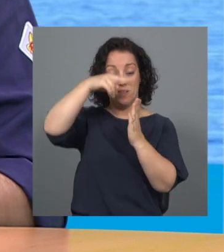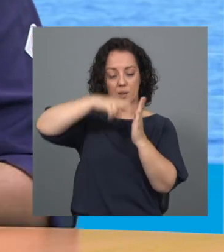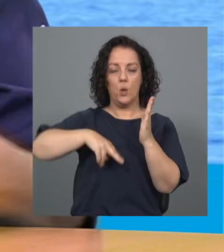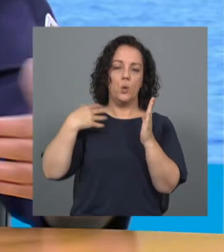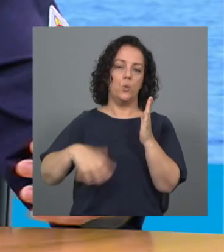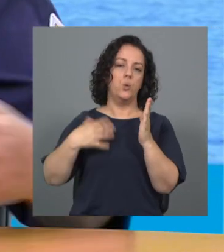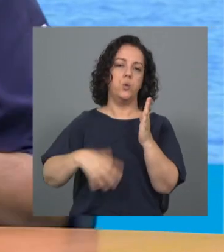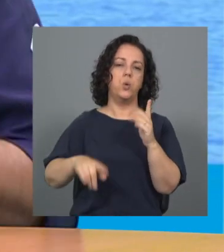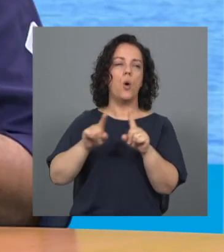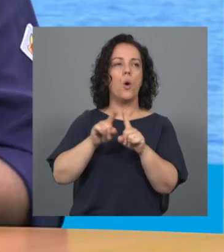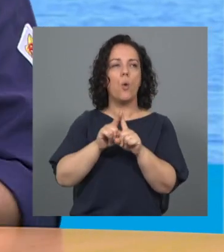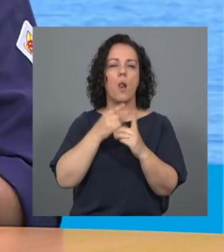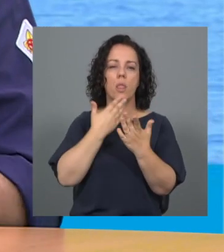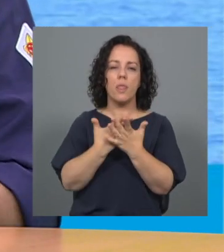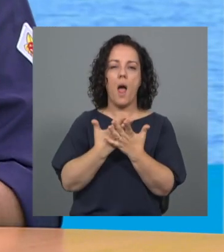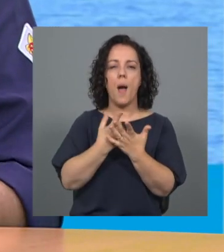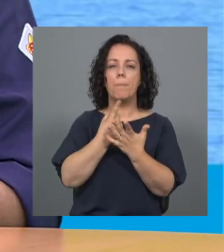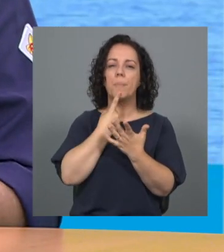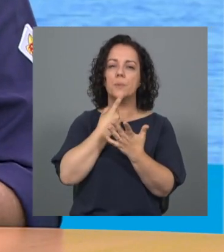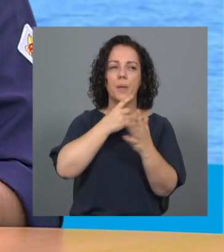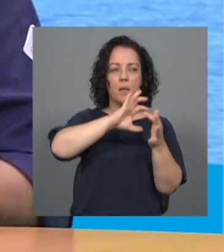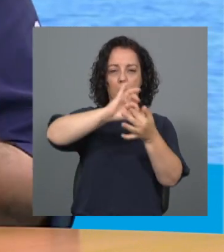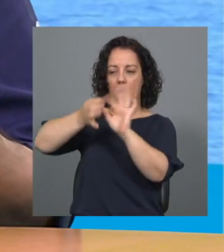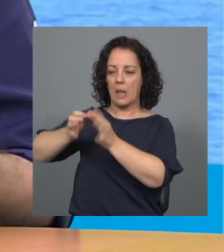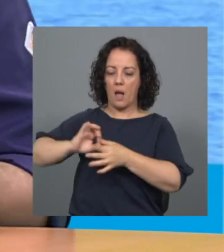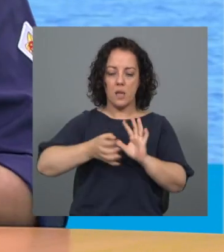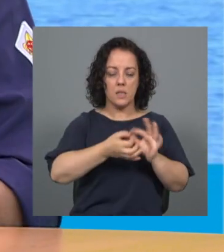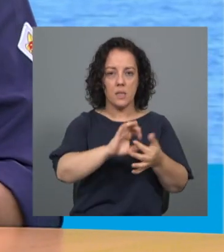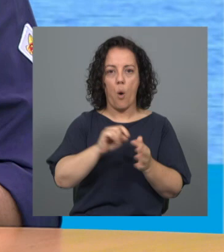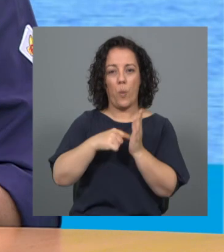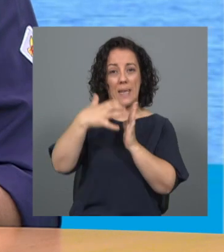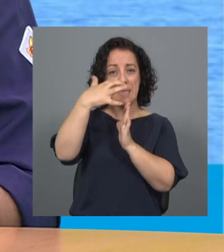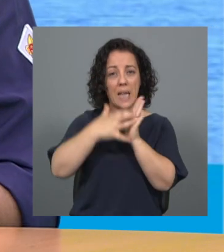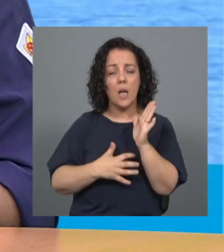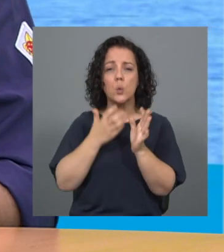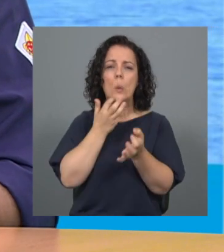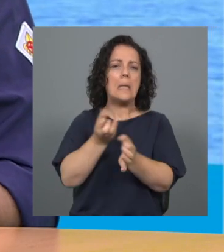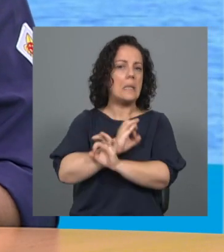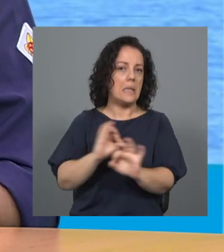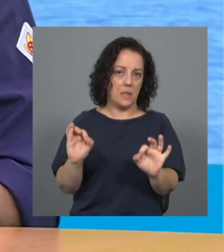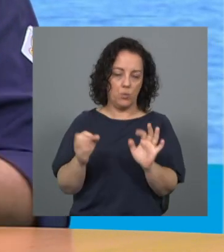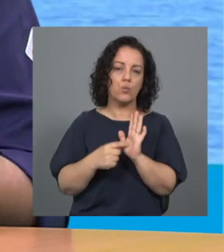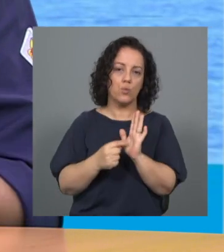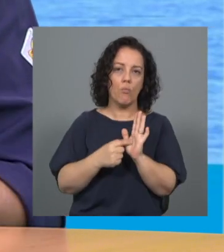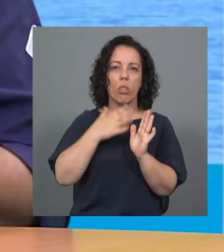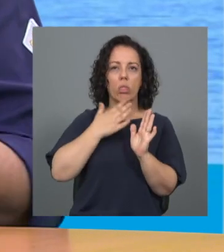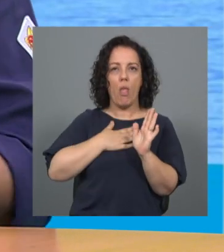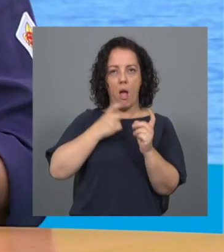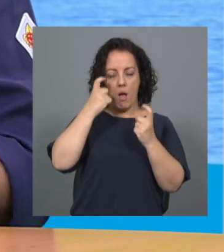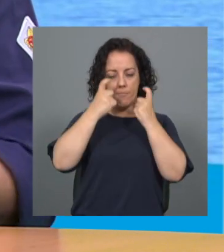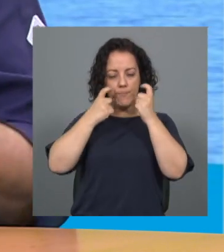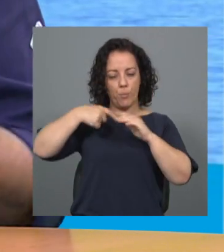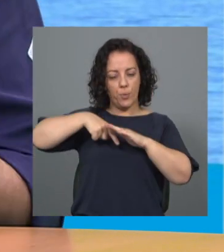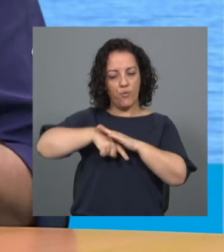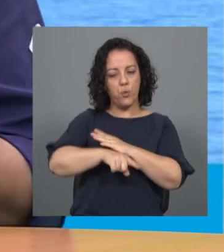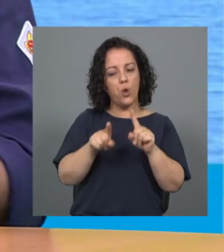esta integração, esta compreensão da ecologia integral. É um texto lindíssimo e que nos leva a aprofundar e conhecermos e olharmos